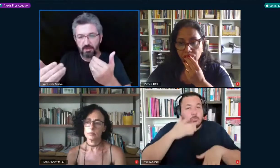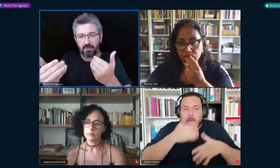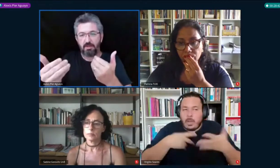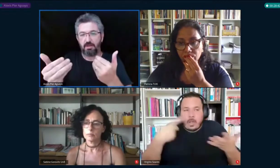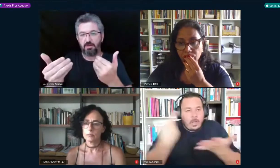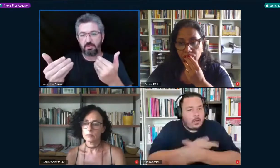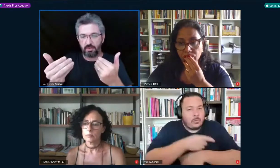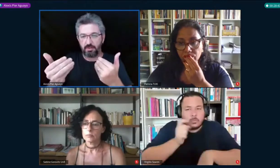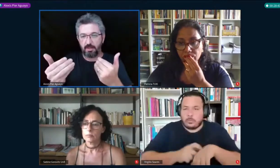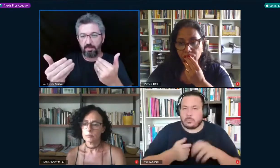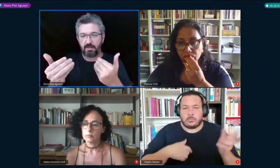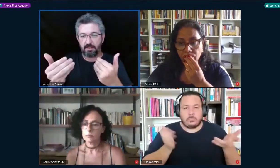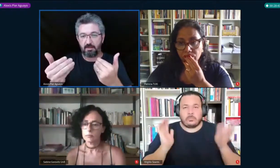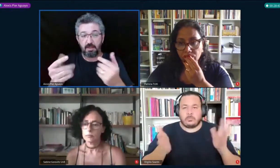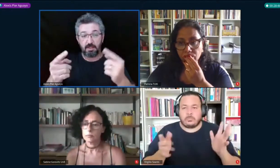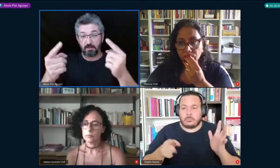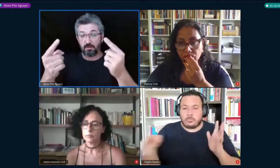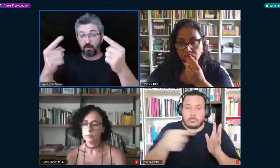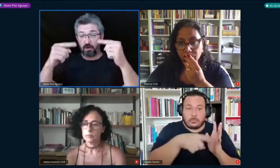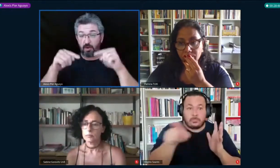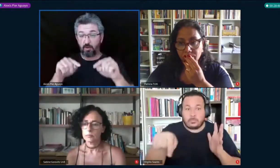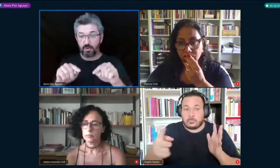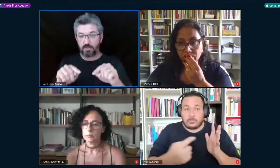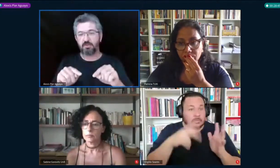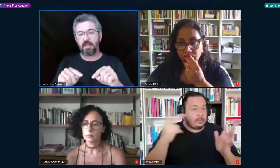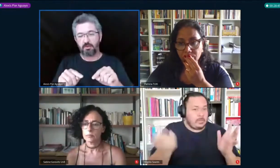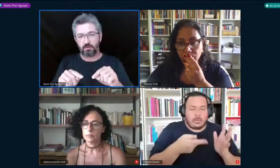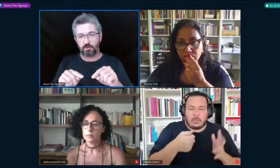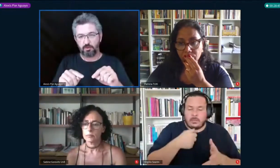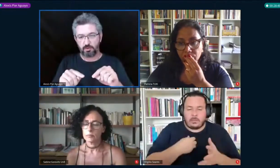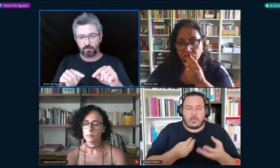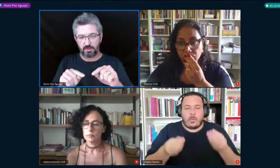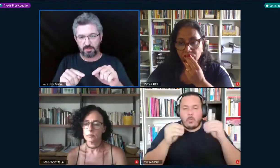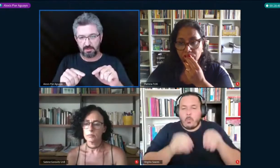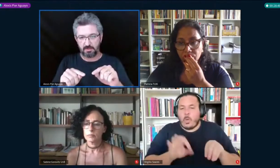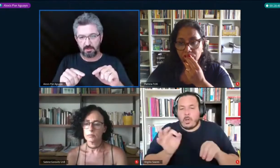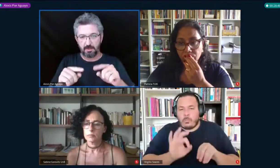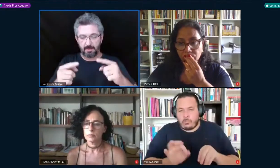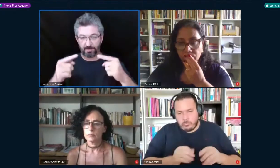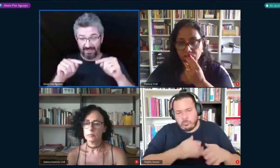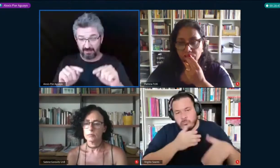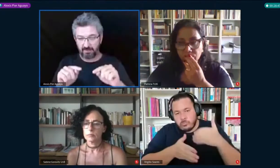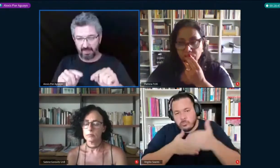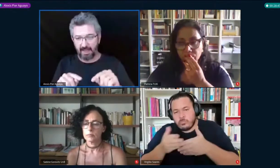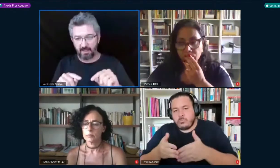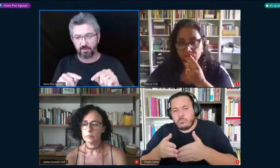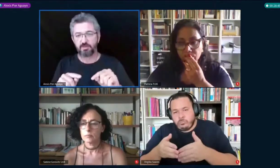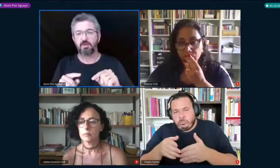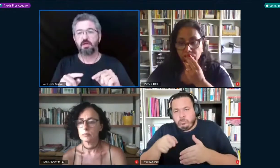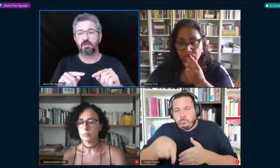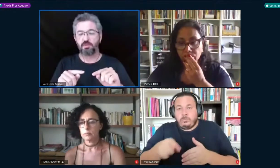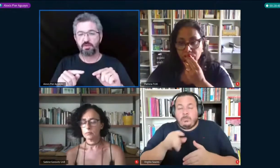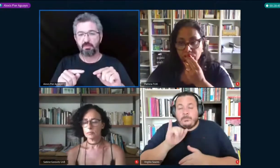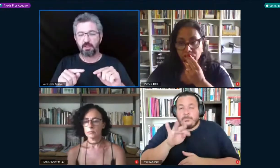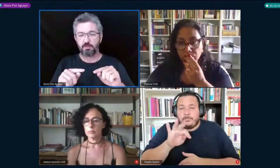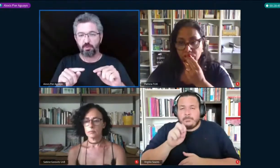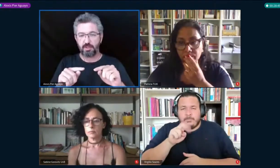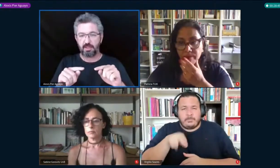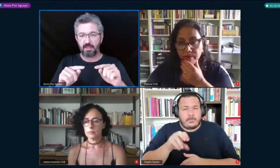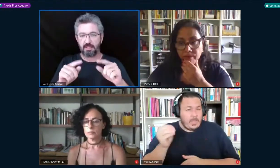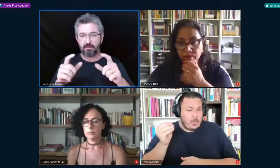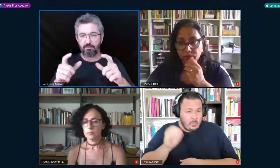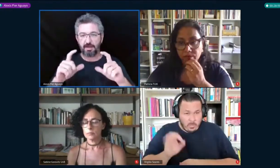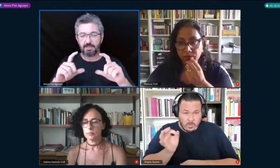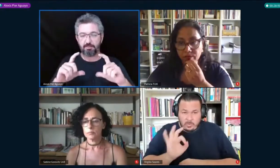enquanto eu estou interpretando. E eu não coloco isso dentro dos processos internos,